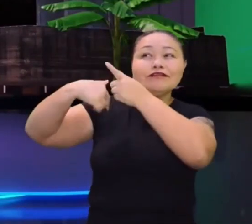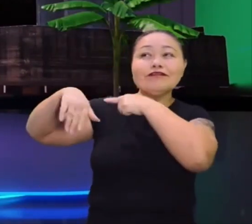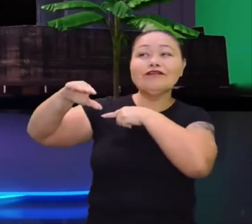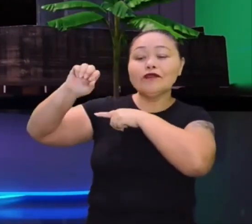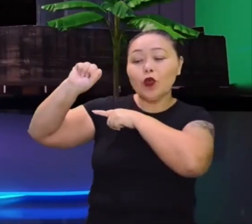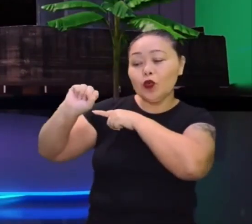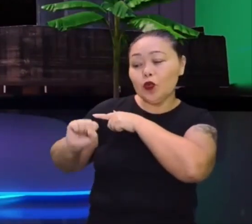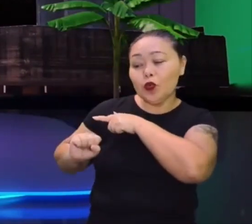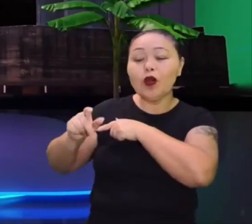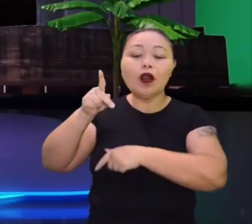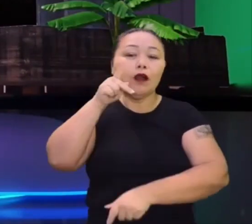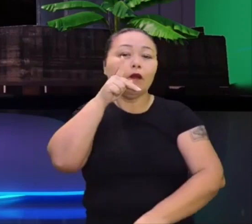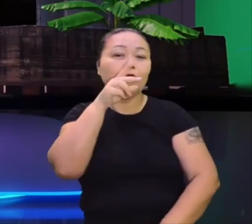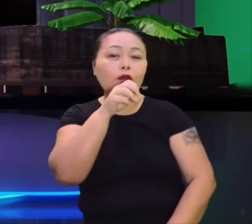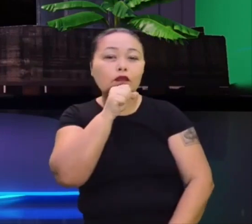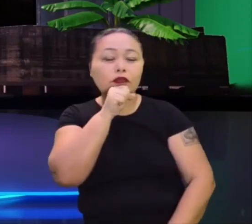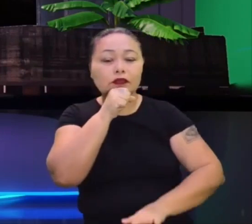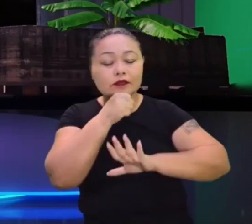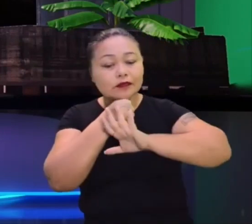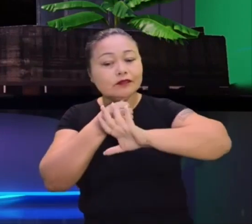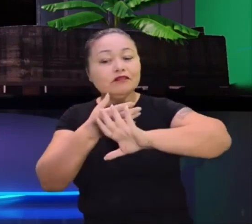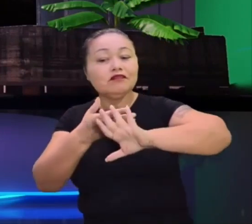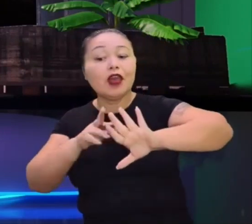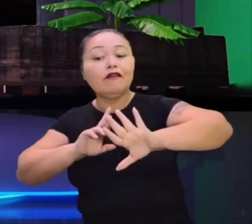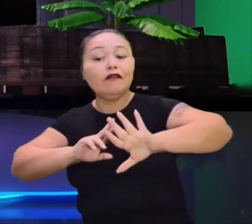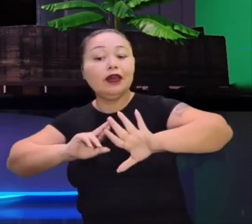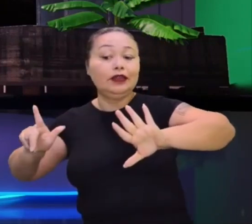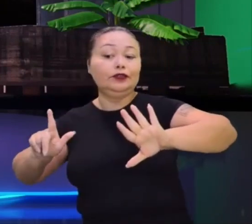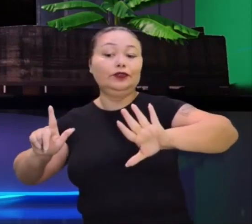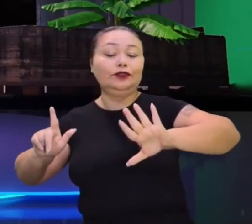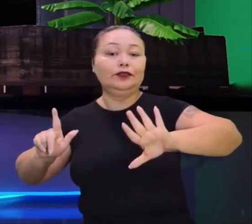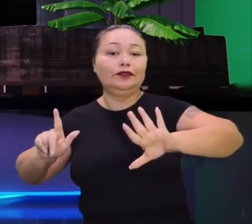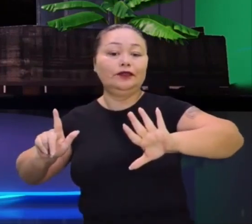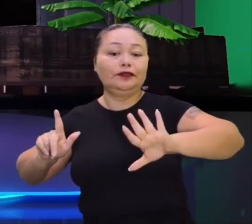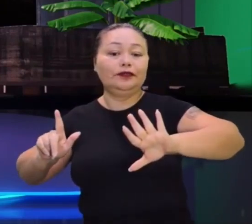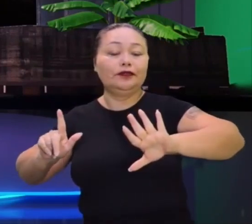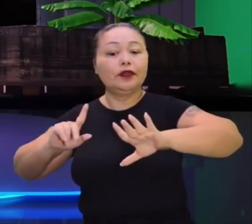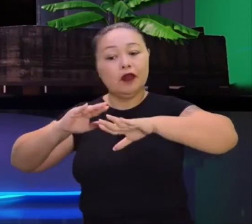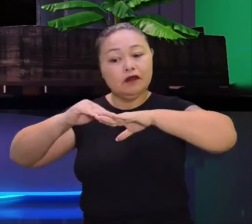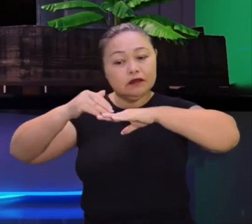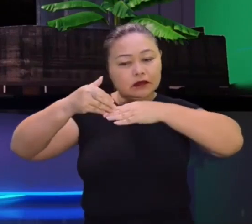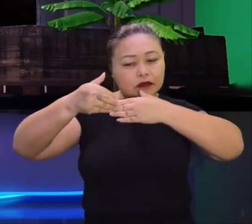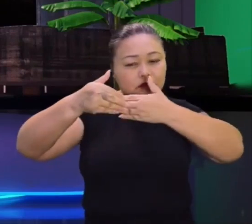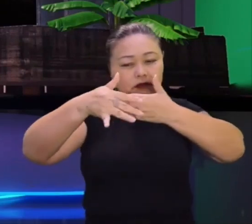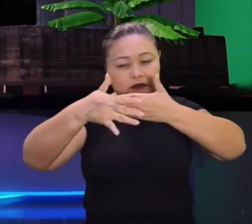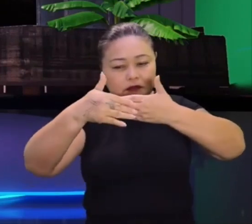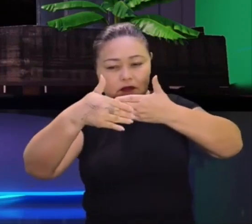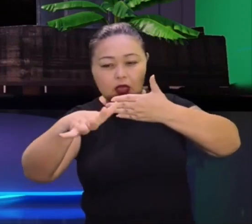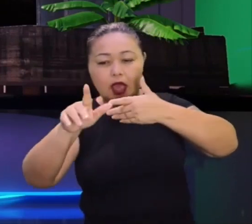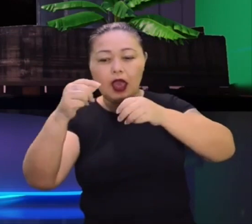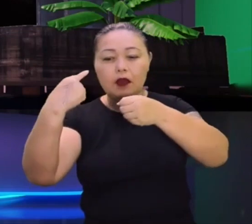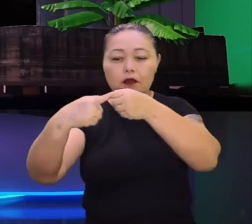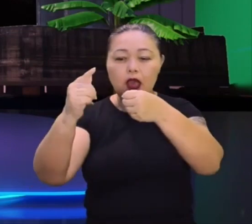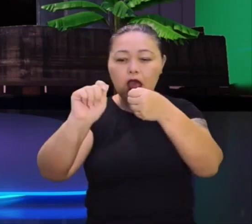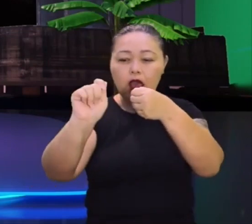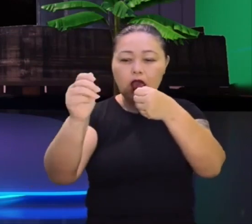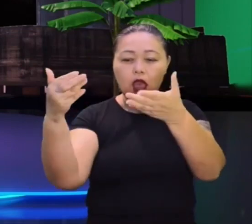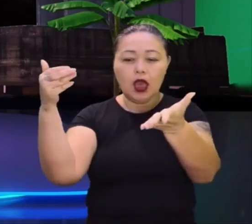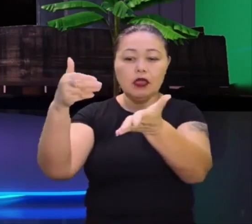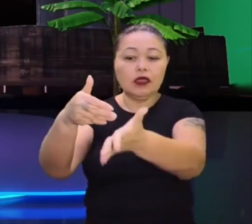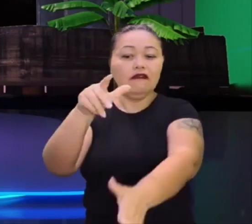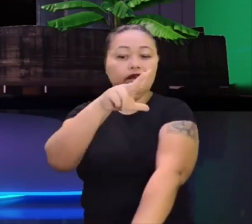realmente, Porto Velho é a parte. É diferenciado Porto Velho. Depois que desce ali de Ariquemes até